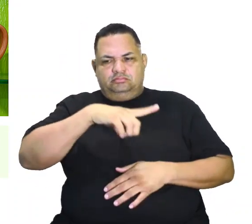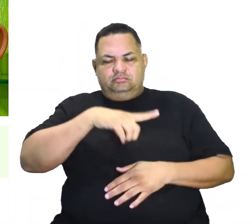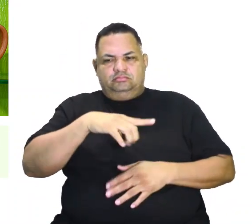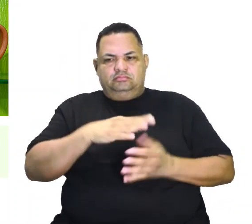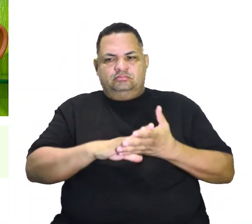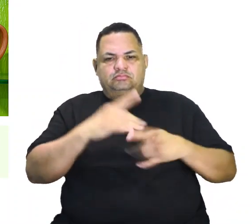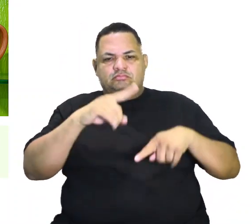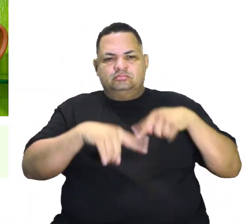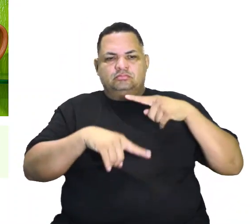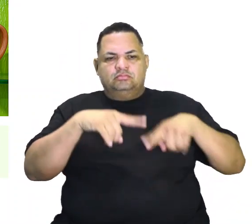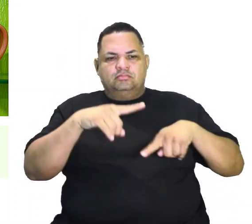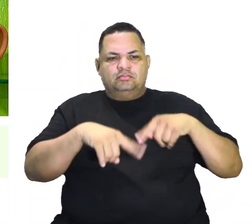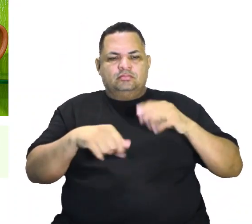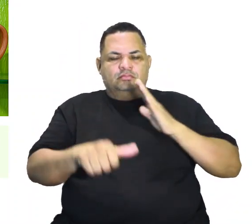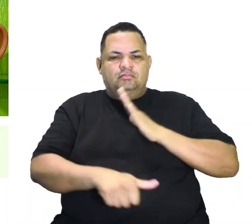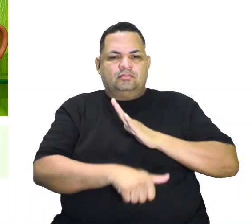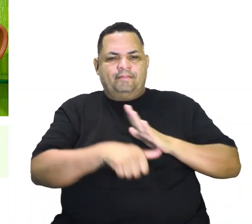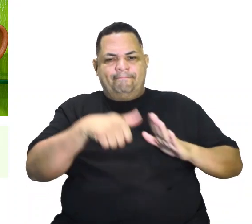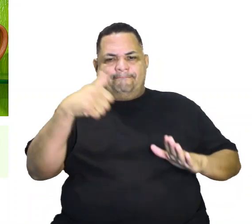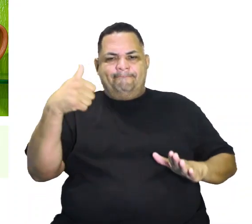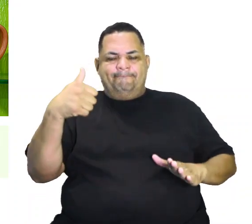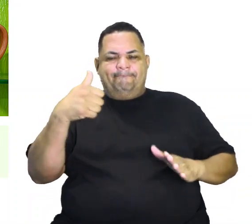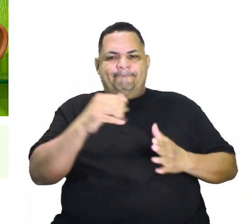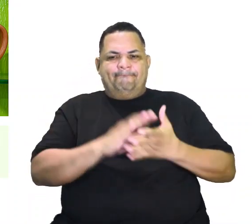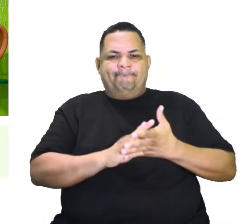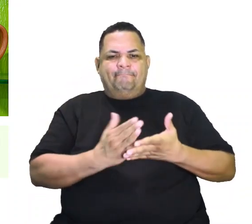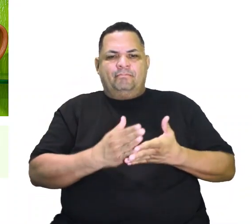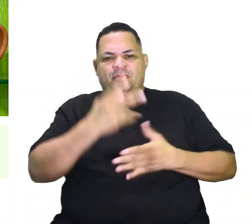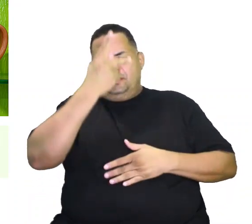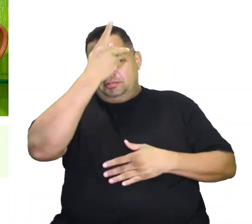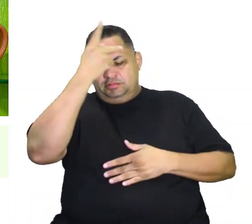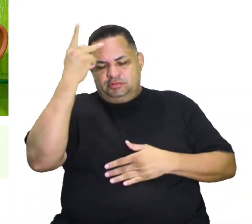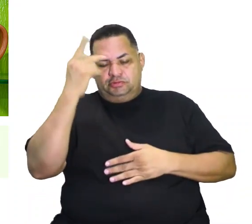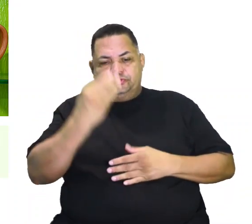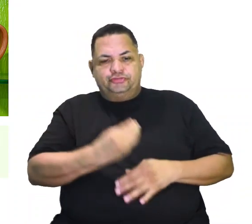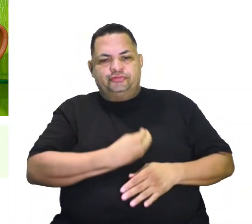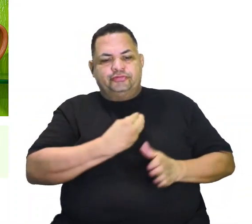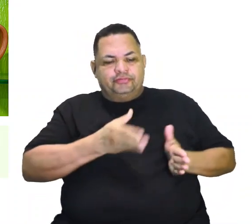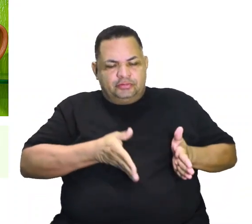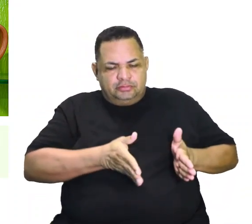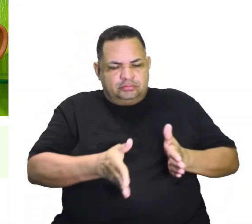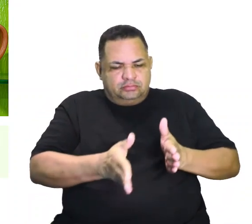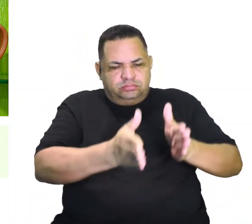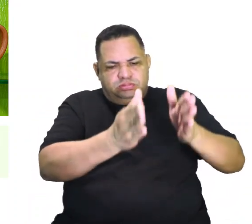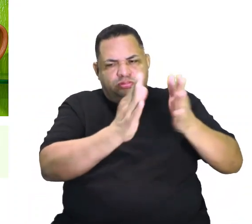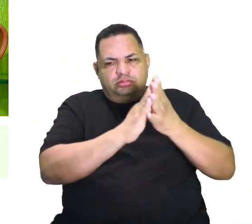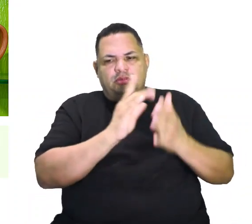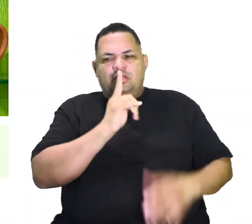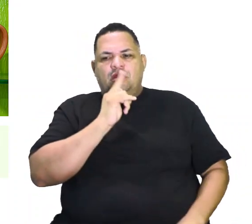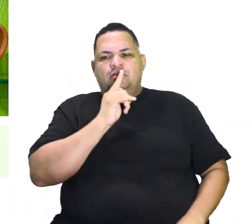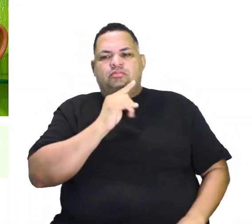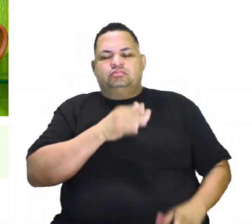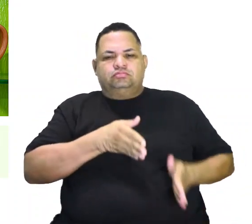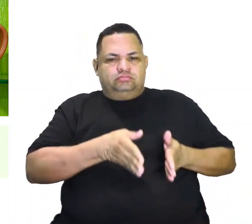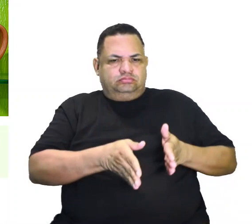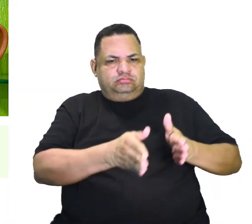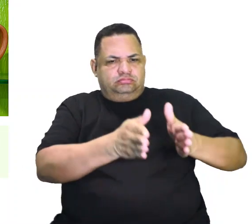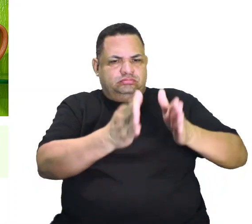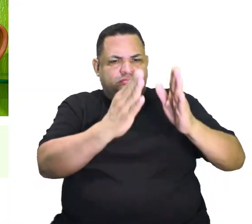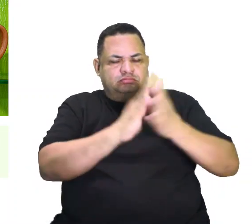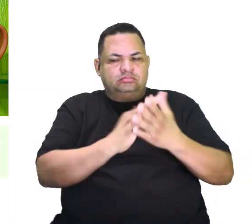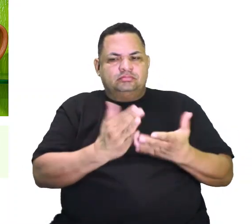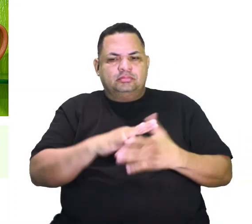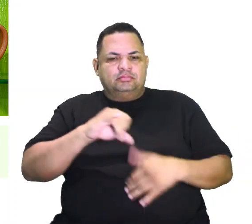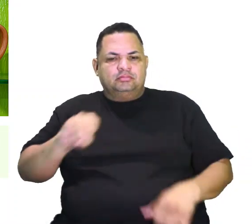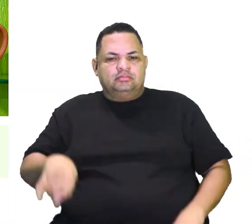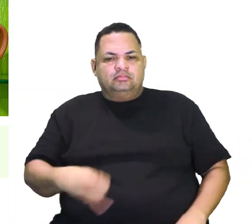né? Como as comunidades ribeirinhas, enfim, aproveita desse material